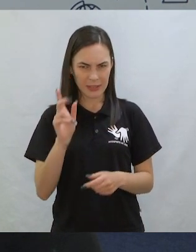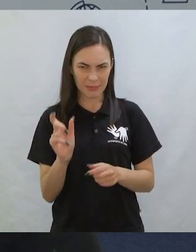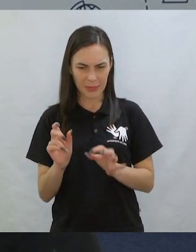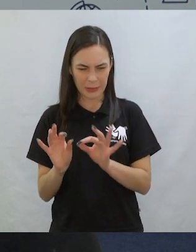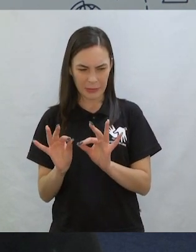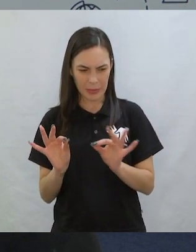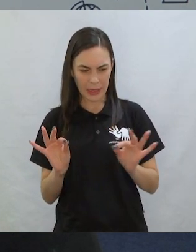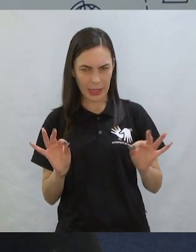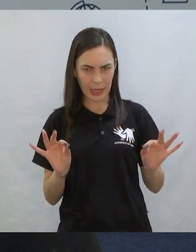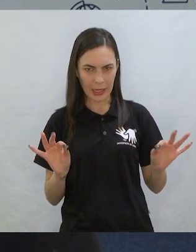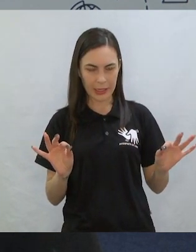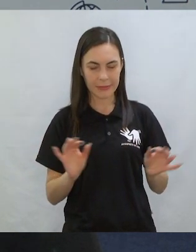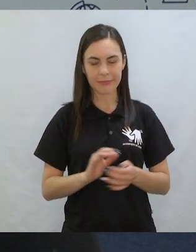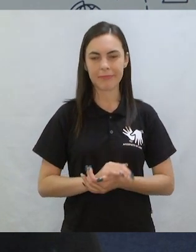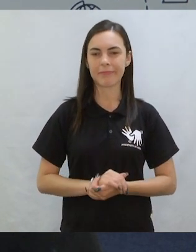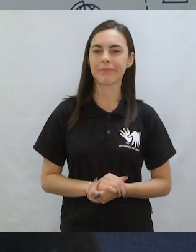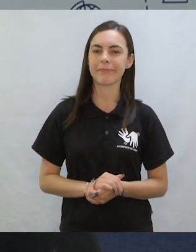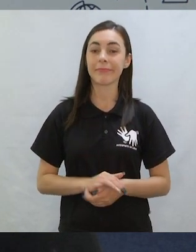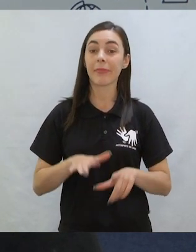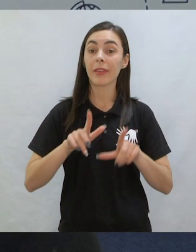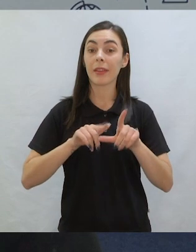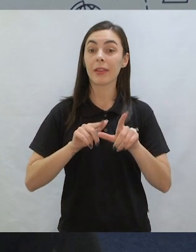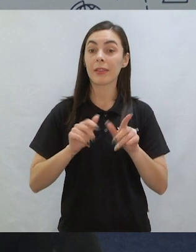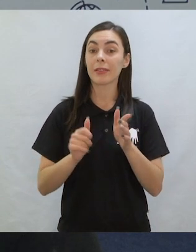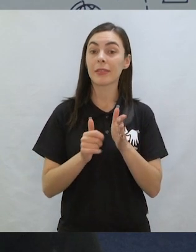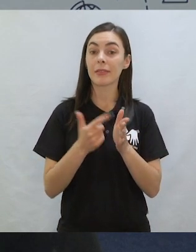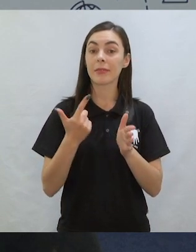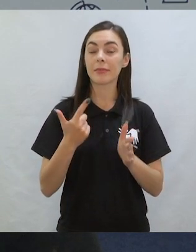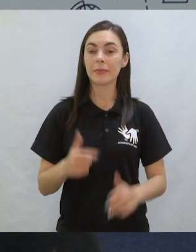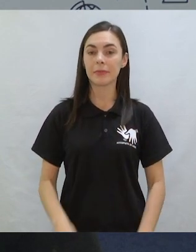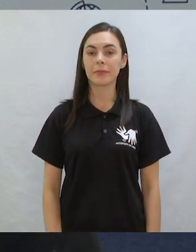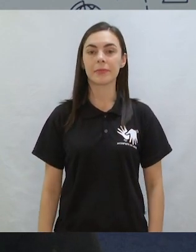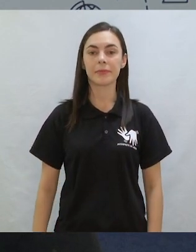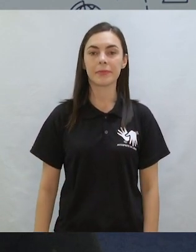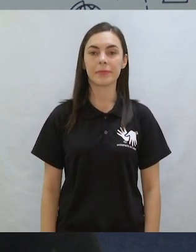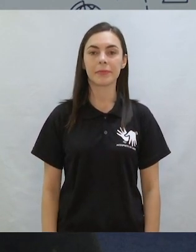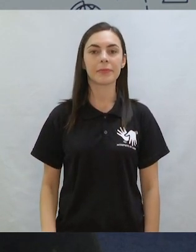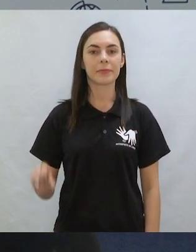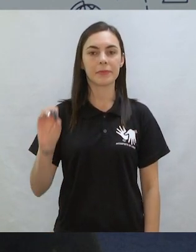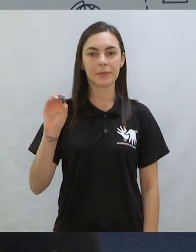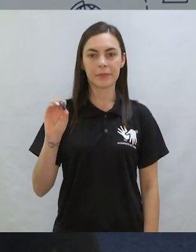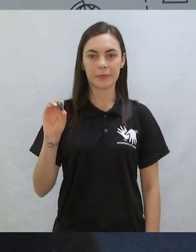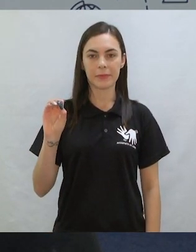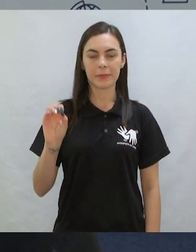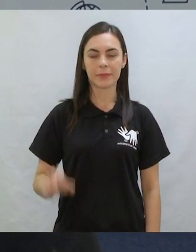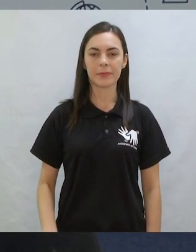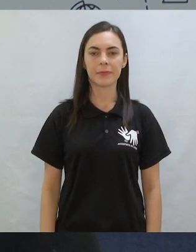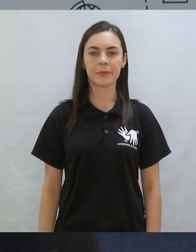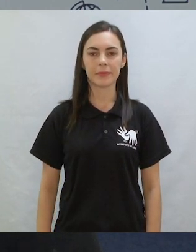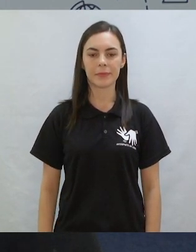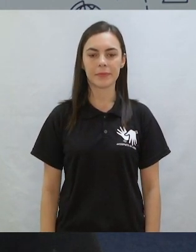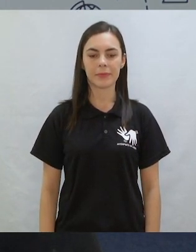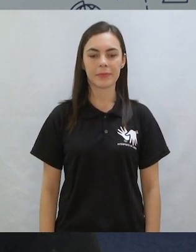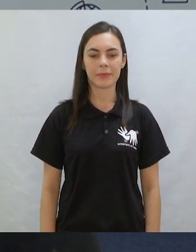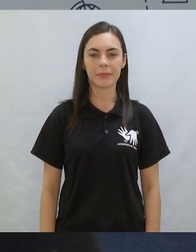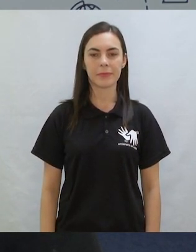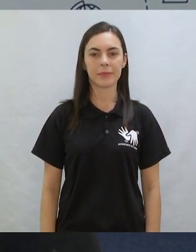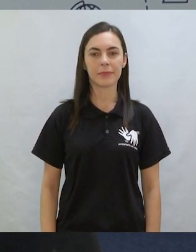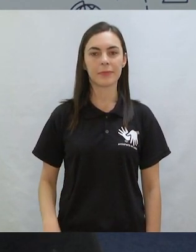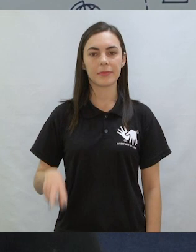que a palavra é uma palavra grande, né? Segunda letra é a letra O.